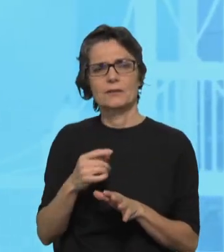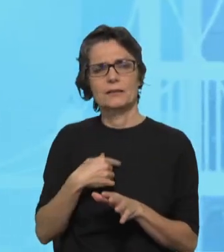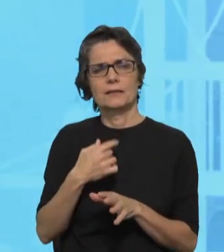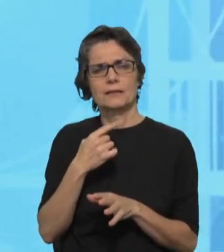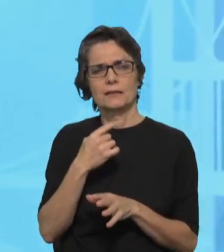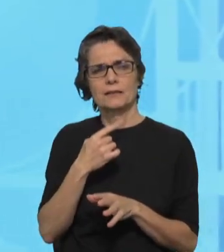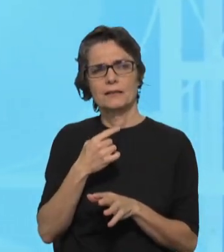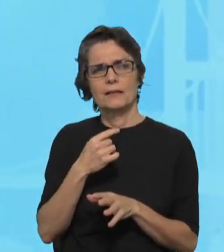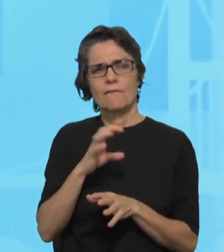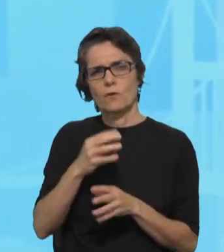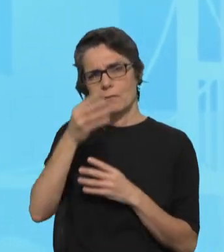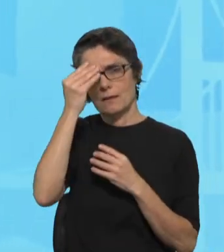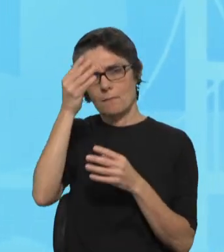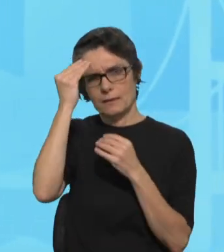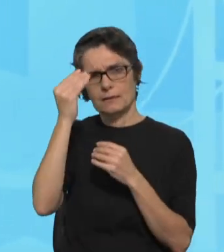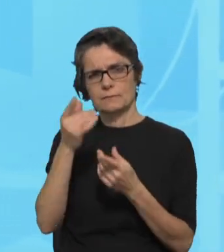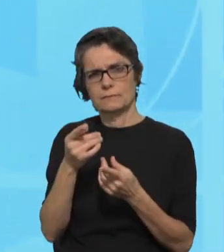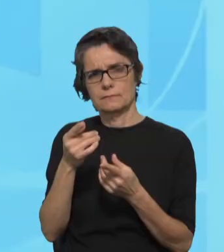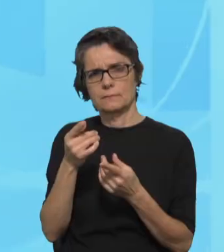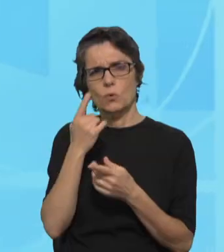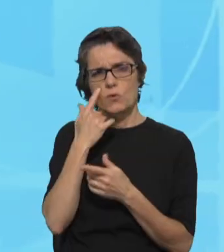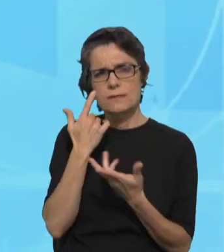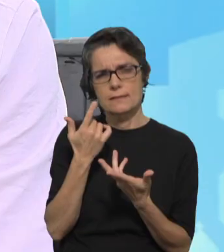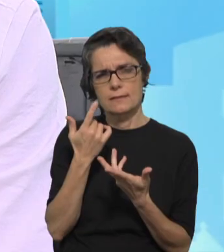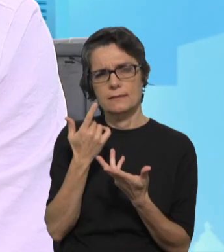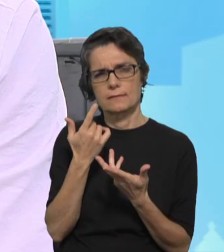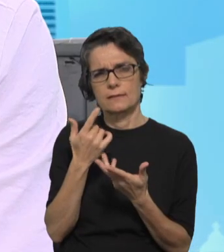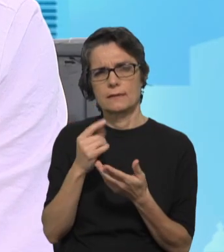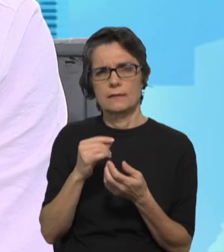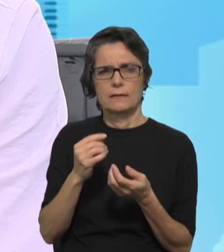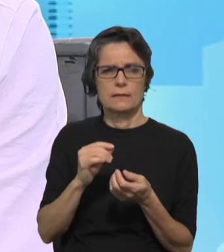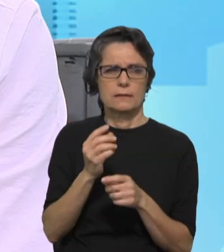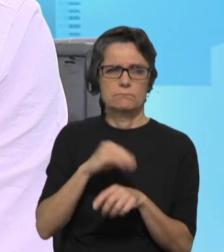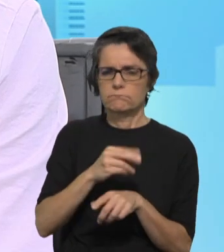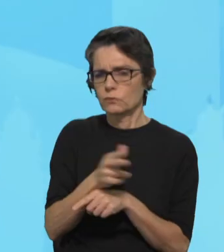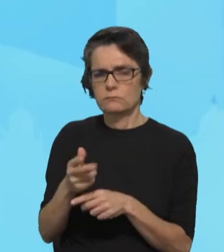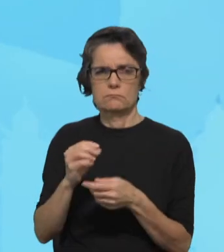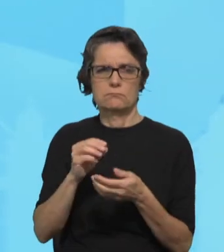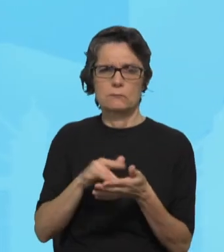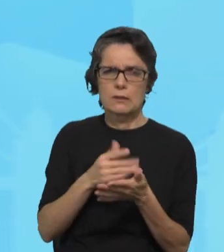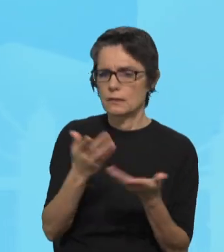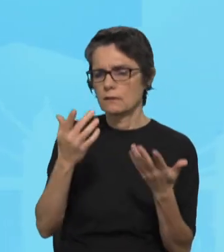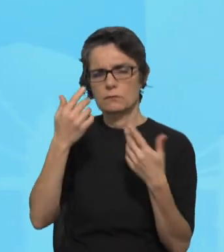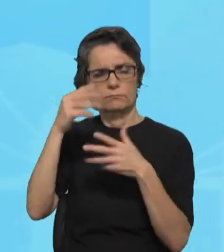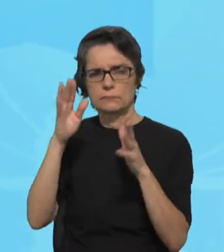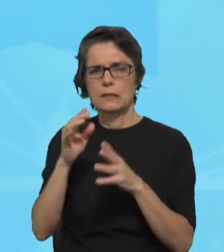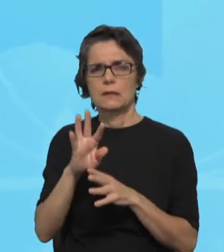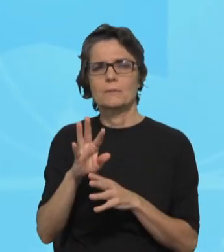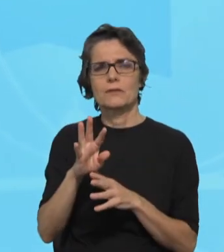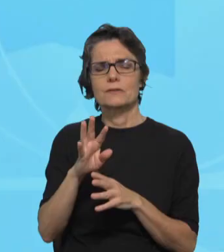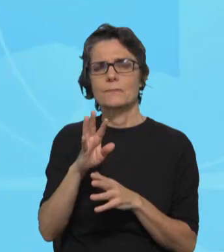esta aprendizagem, este conhecimento, através da história, através dos documentários, seja o que for, mas quem